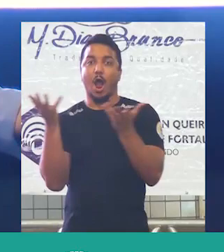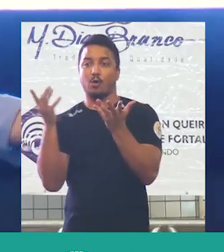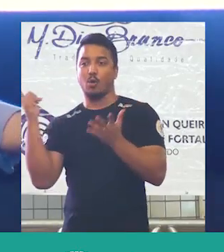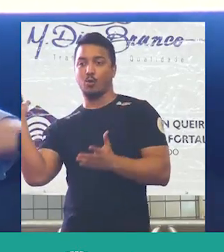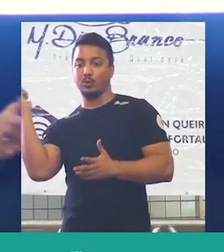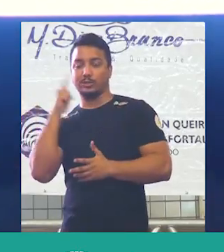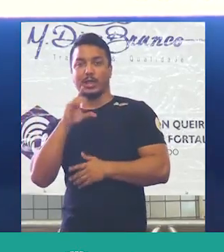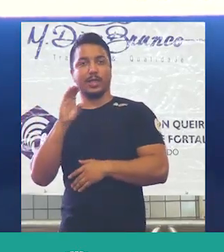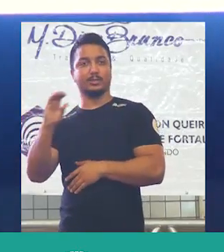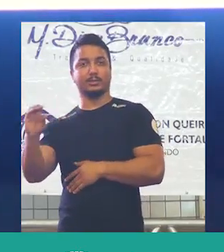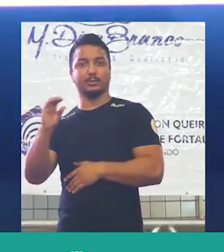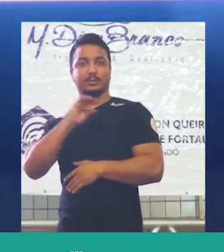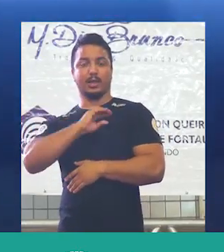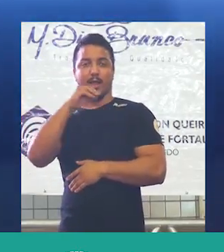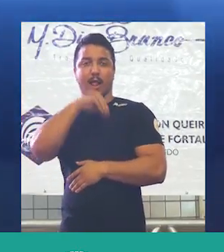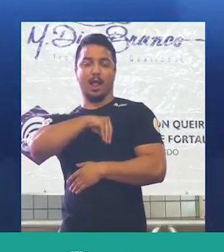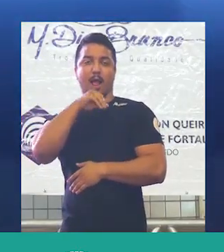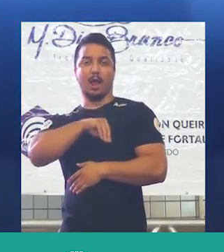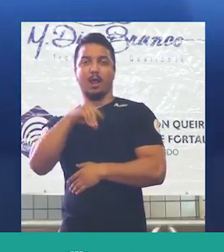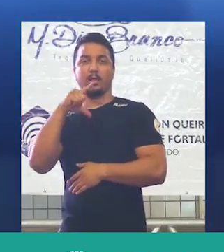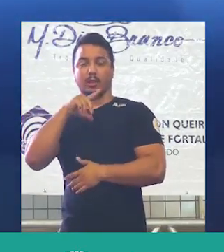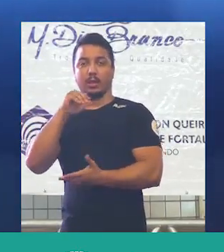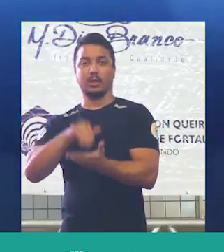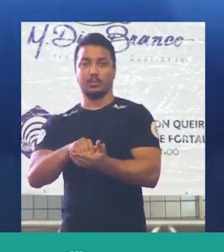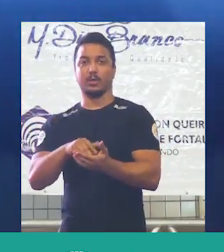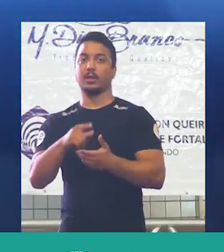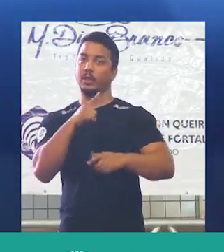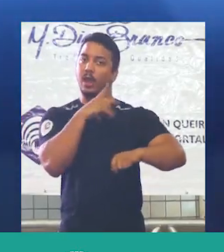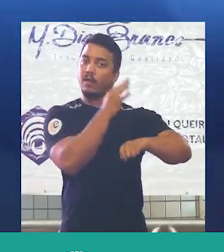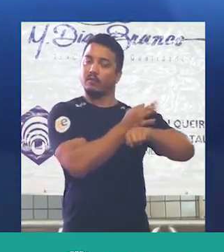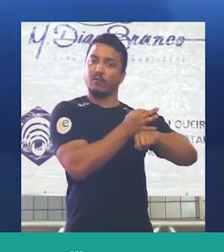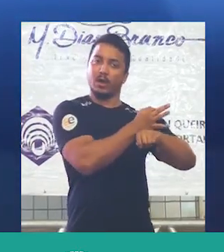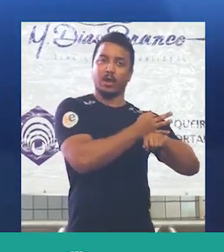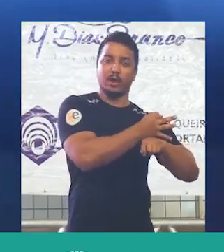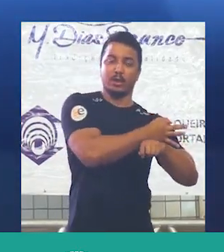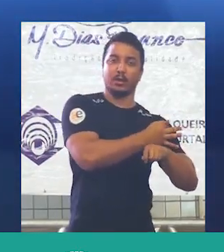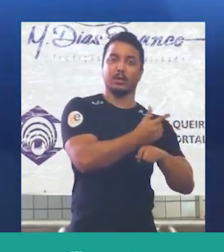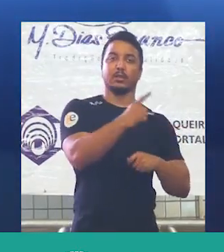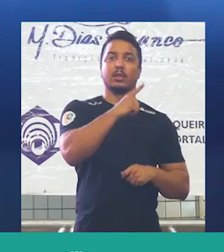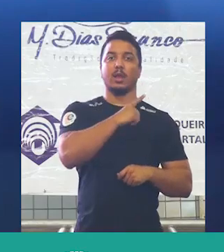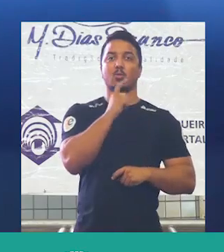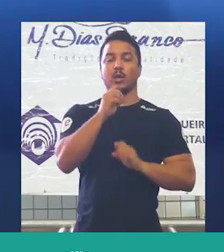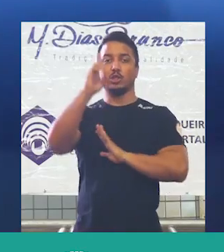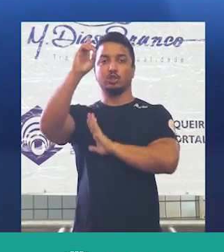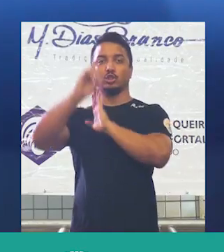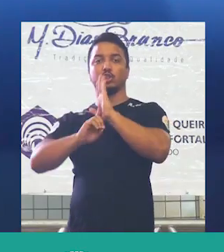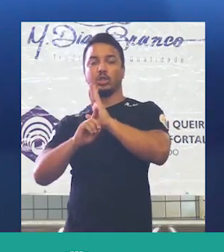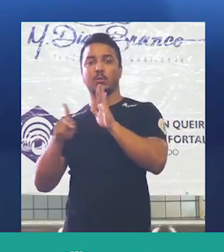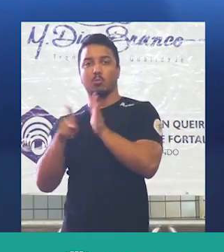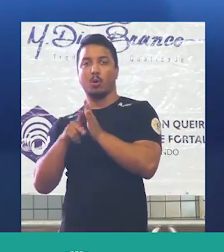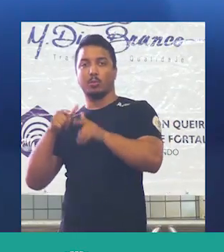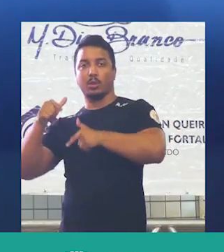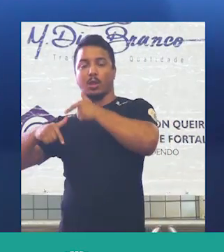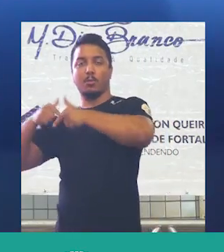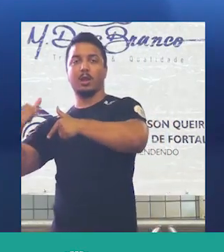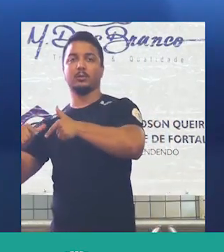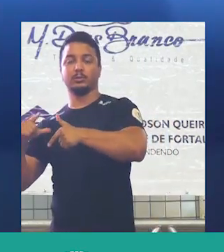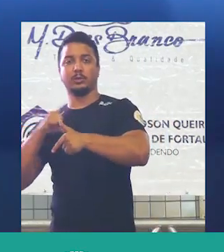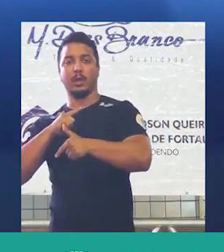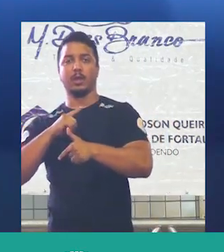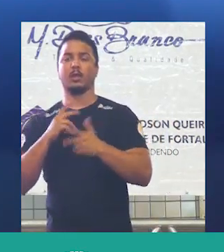nós temos salário mínimo, agora nós temos férias, agora nós temos direitos